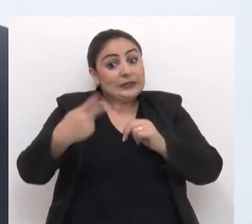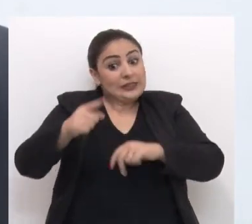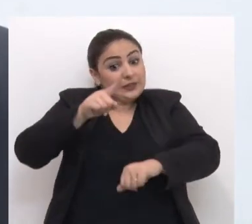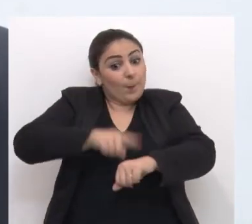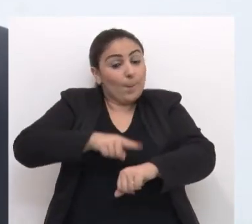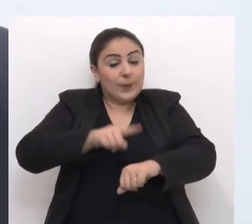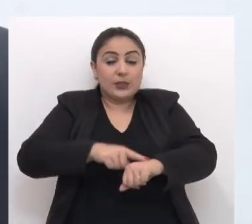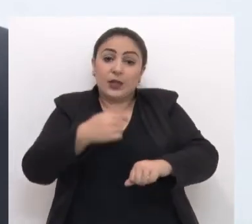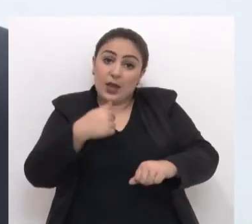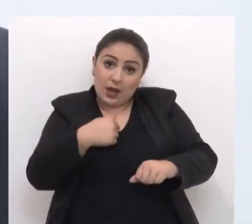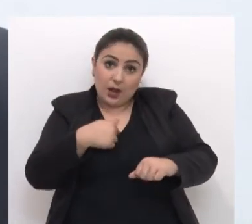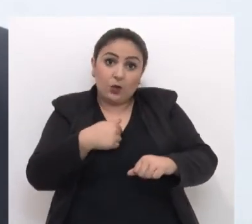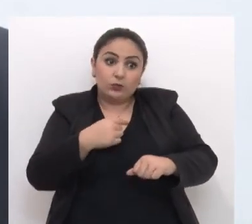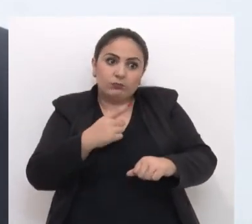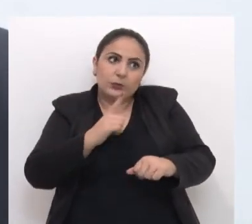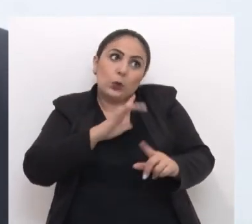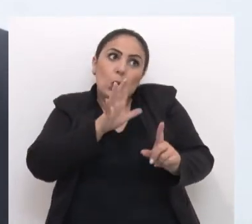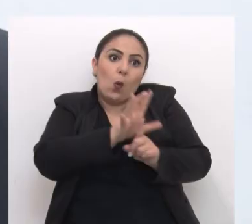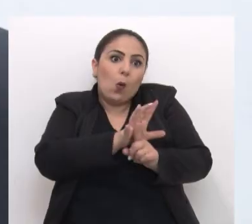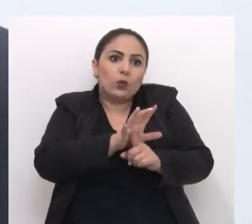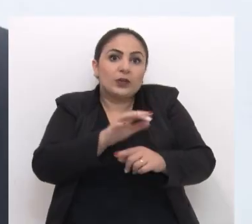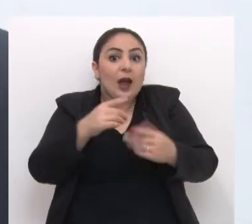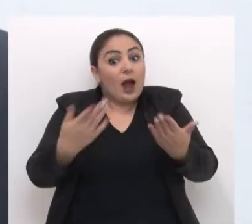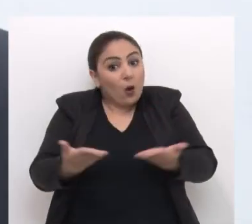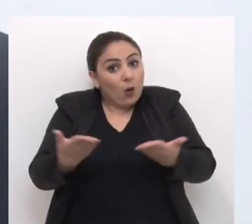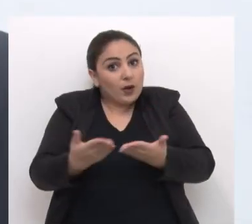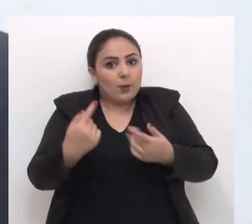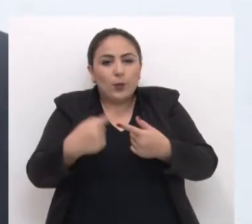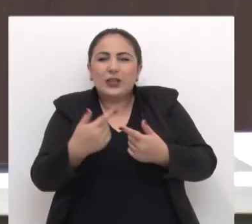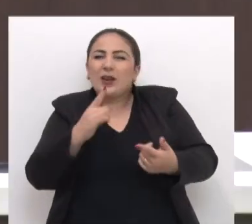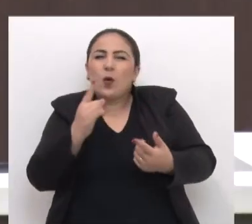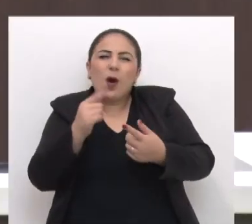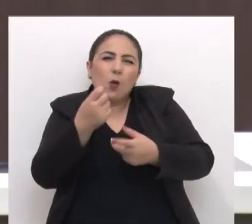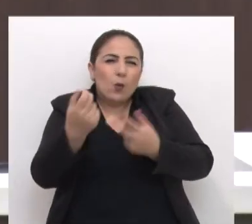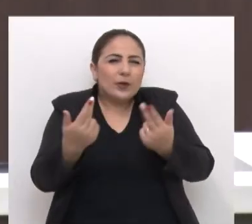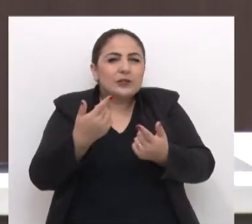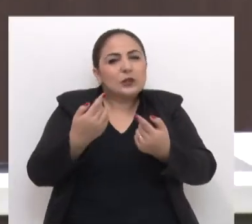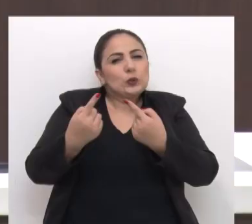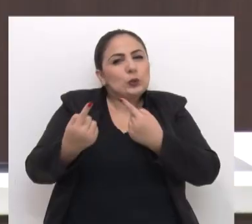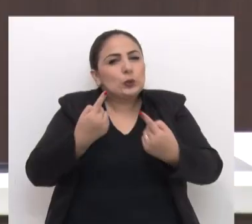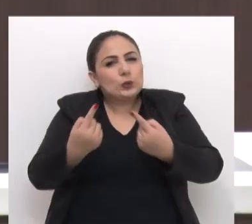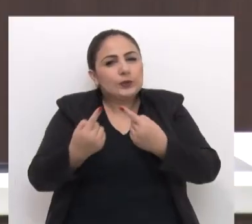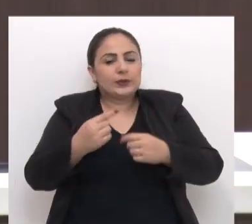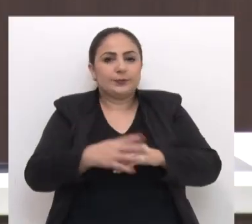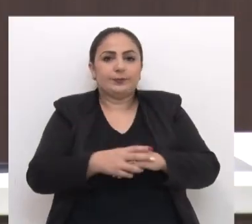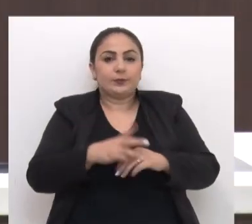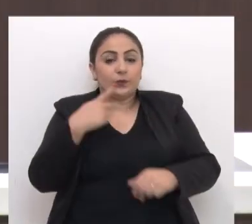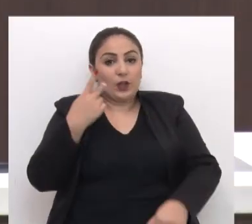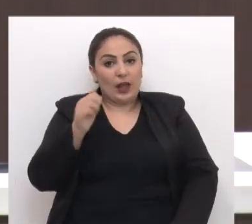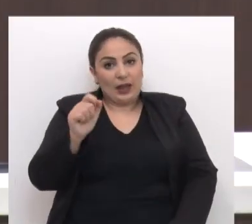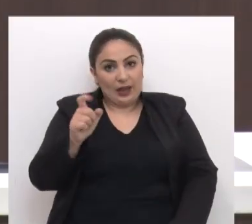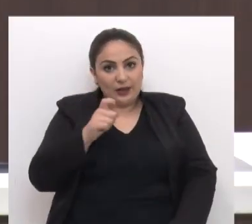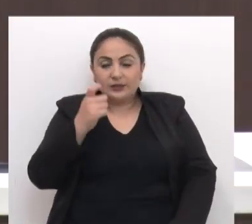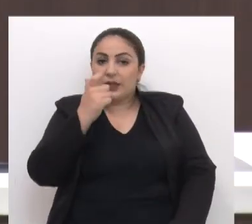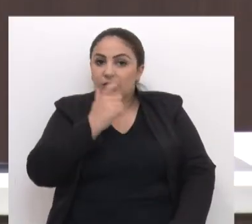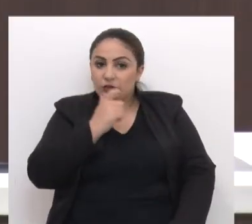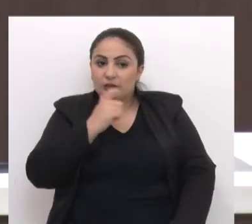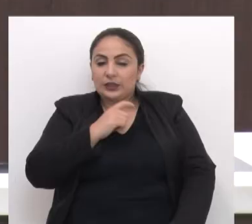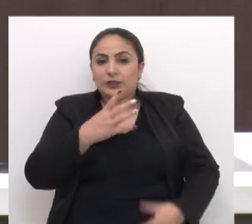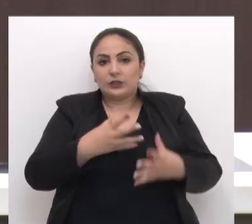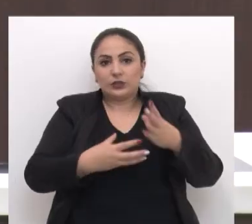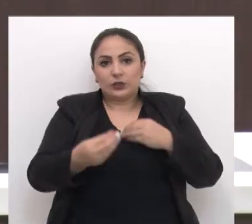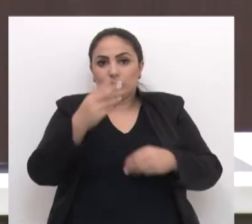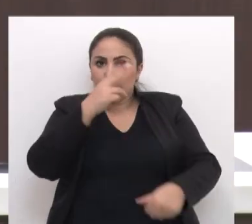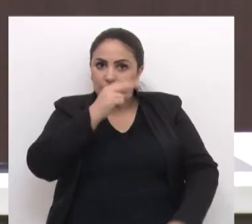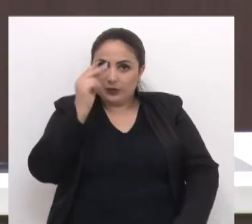nesse momento eu demonstro até minha contrariedade por conta dessas dúvidas. Alex Necker concorda que a extinção dos